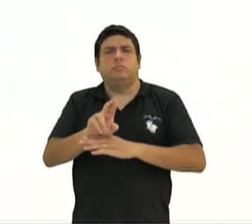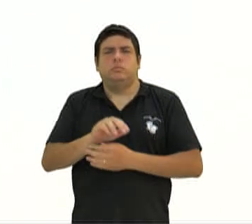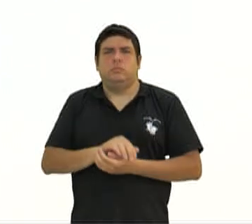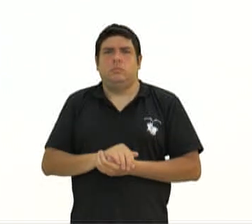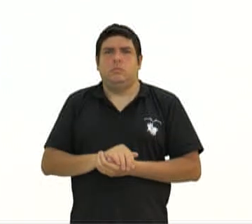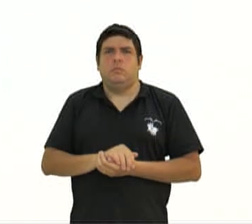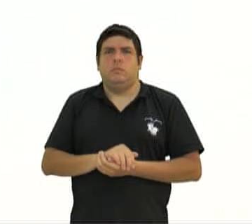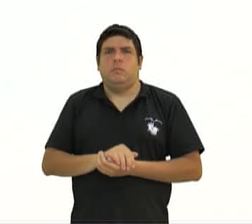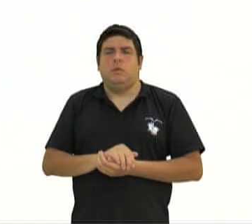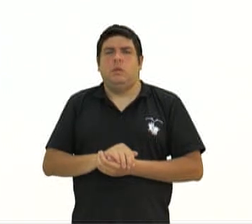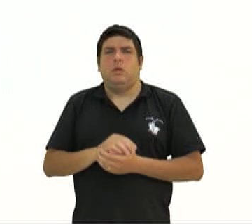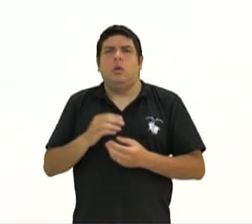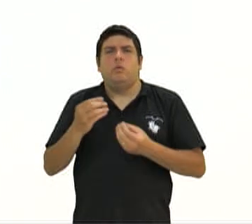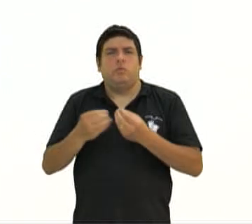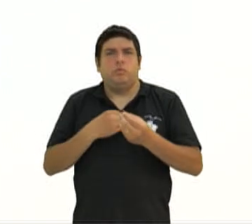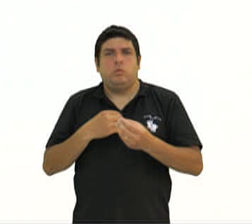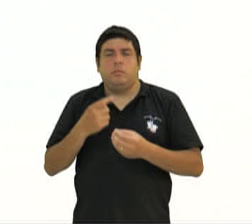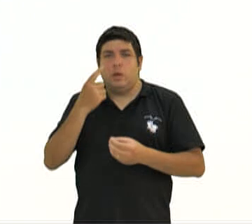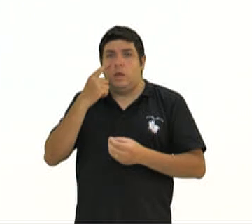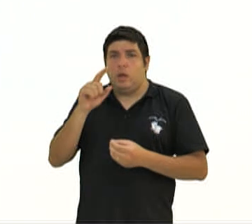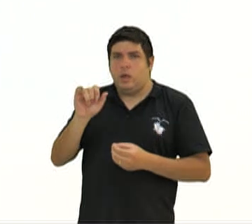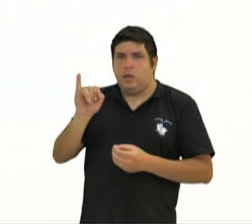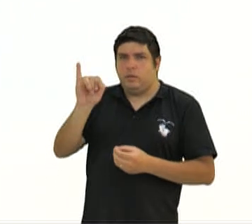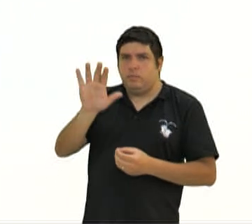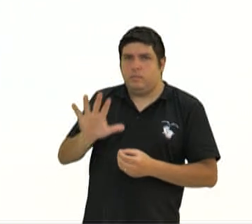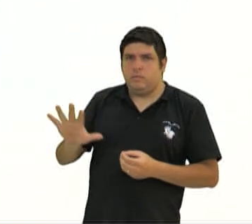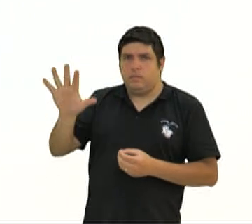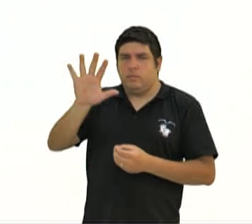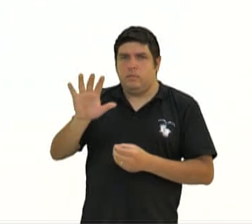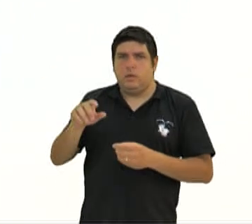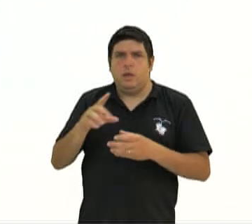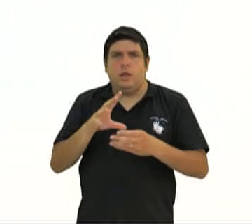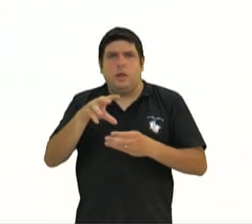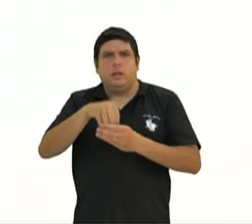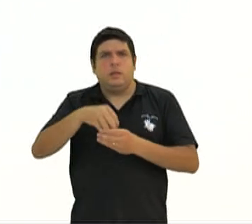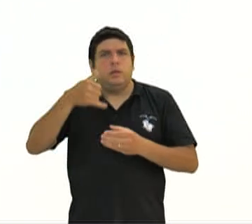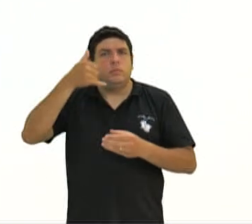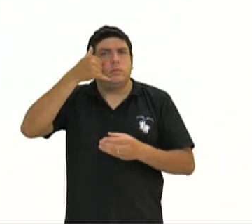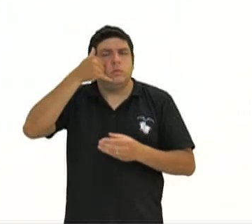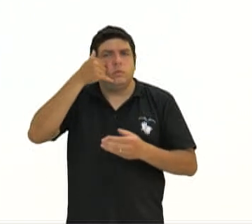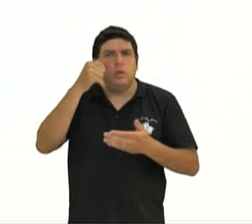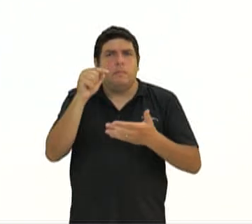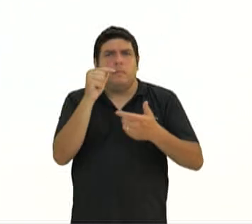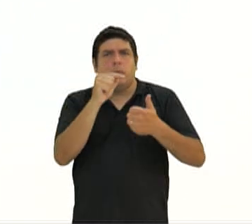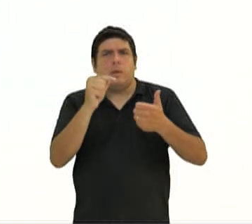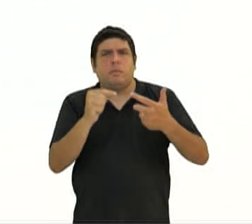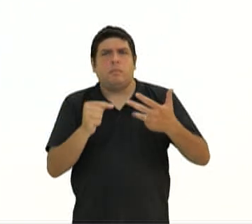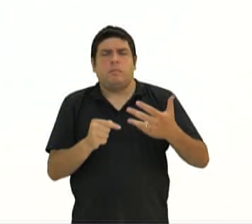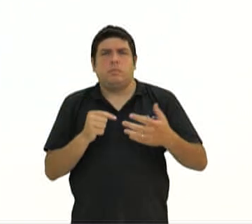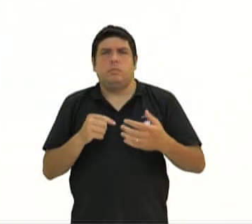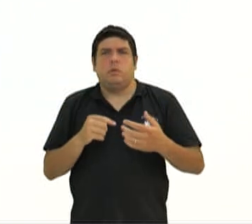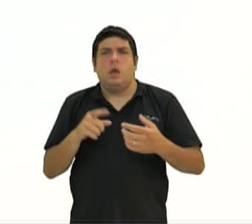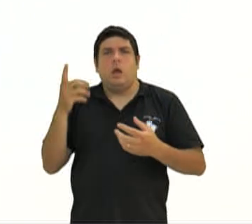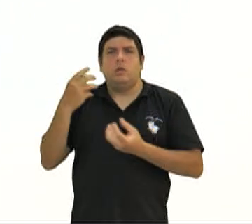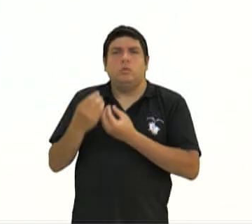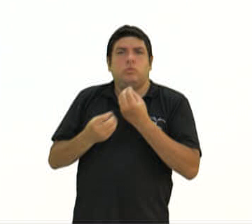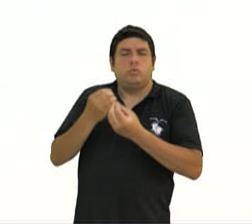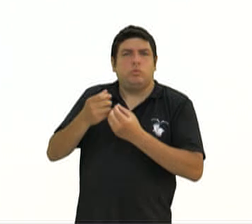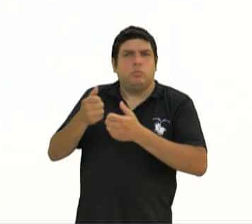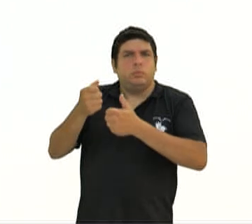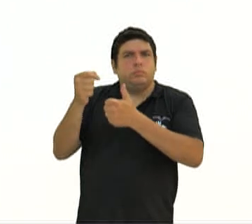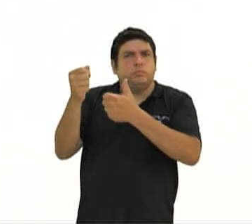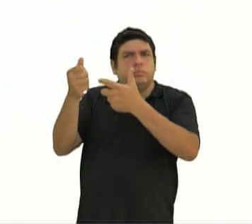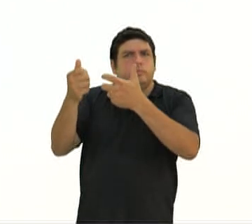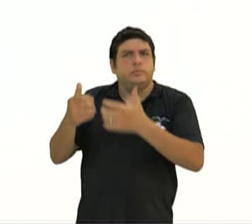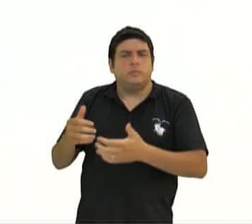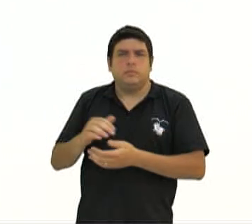detalha os diferentes acessórios características de um celular e a julgar pela maneira como os descreve ele, ou seja, a